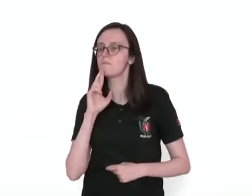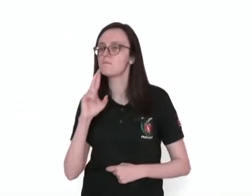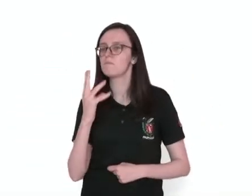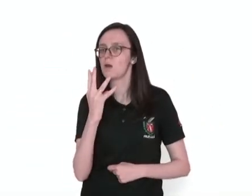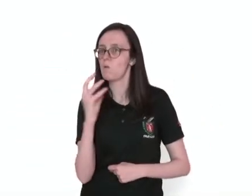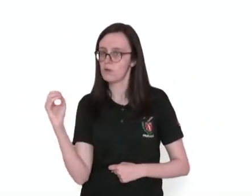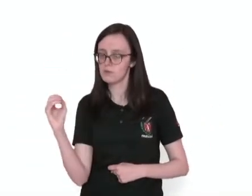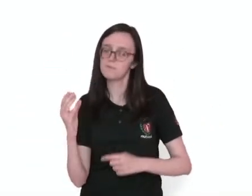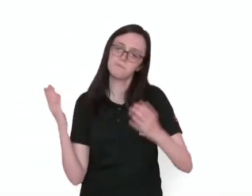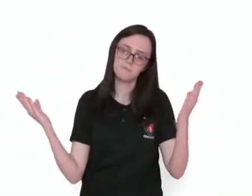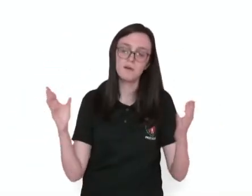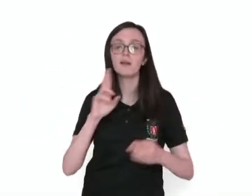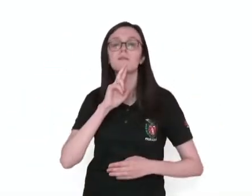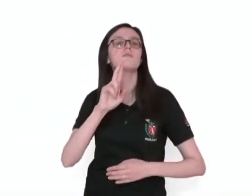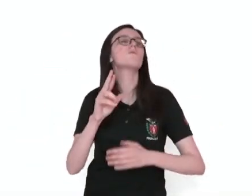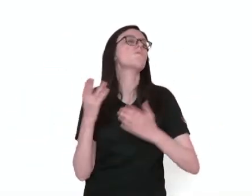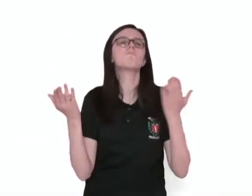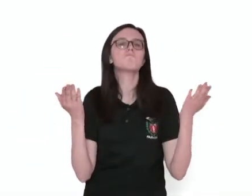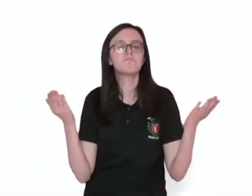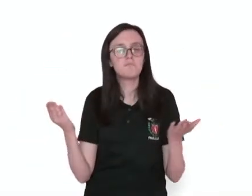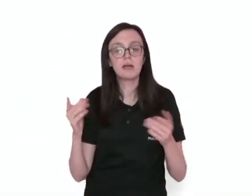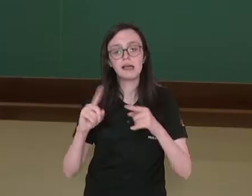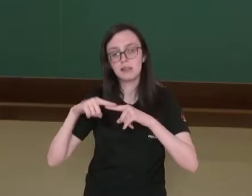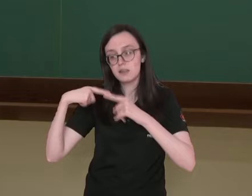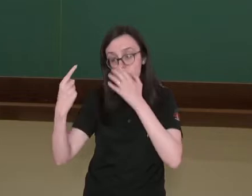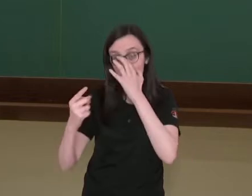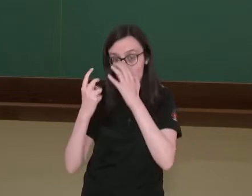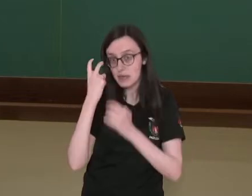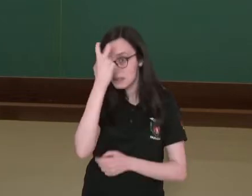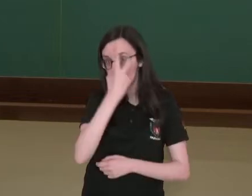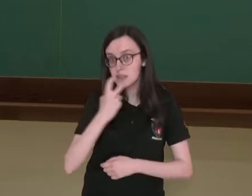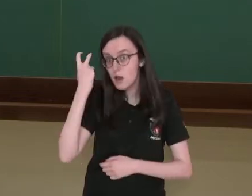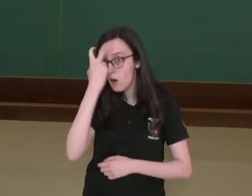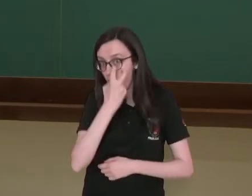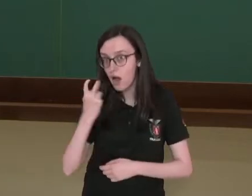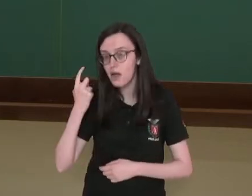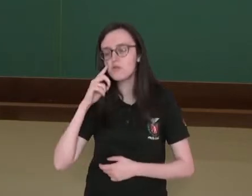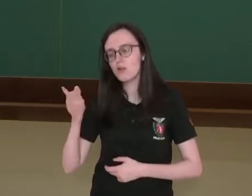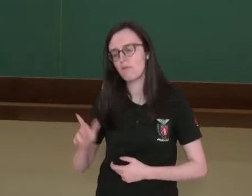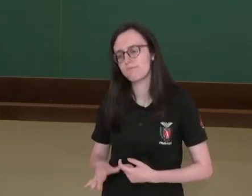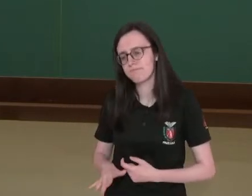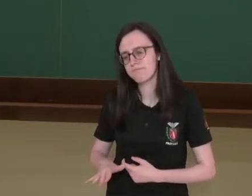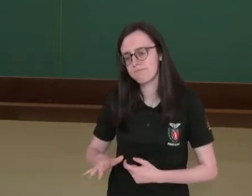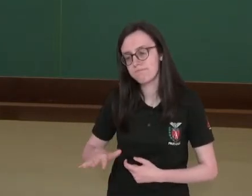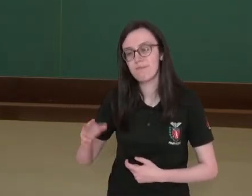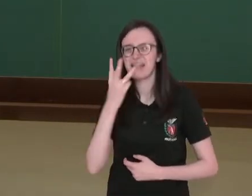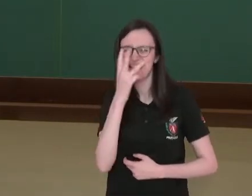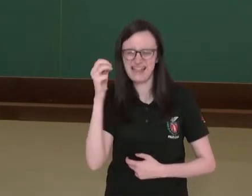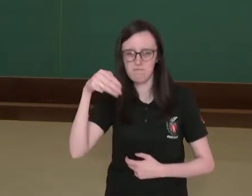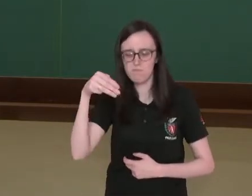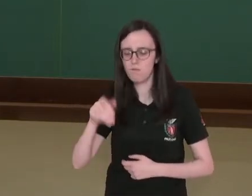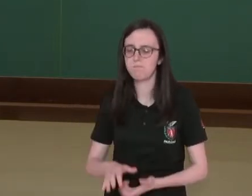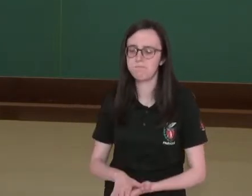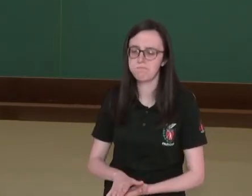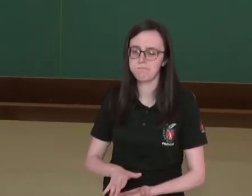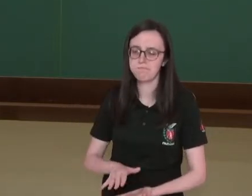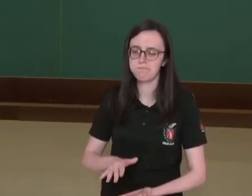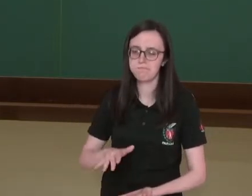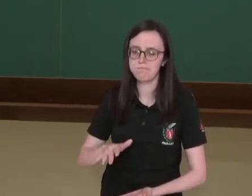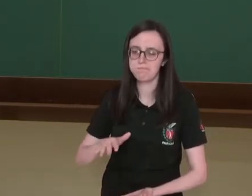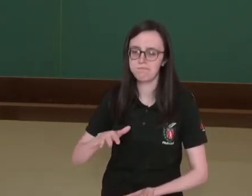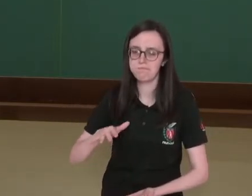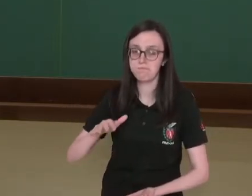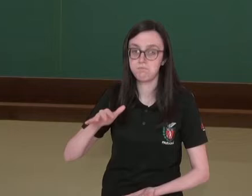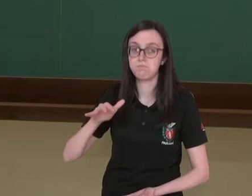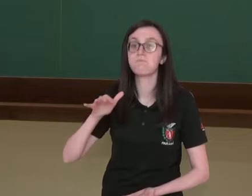400. Portanto, a resposta depois de 5 horas, ou seja, 300 minutos, nós vamos ter uma vazão